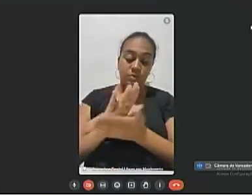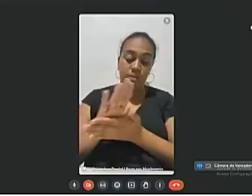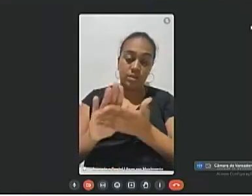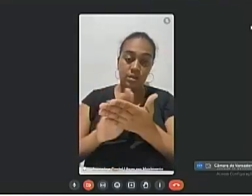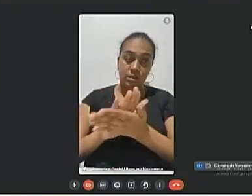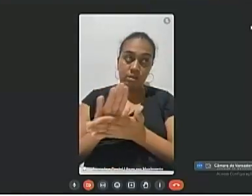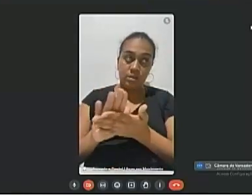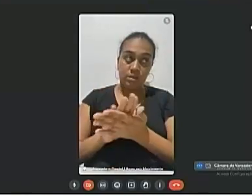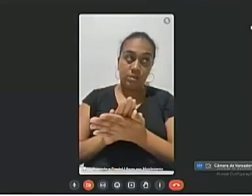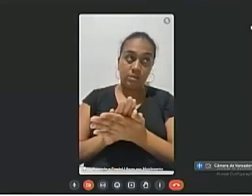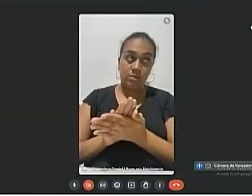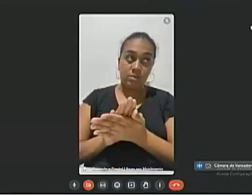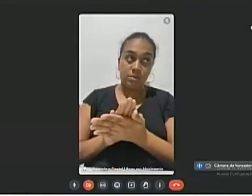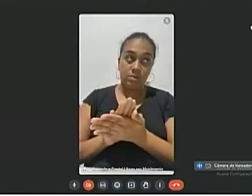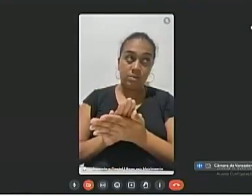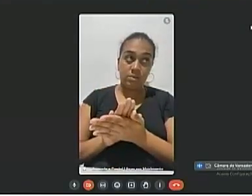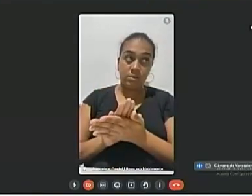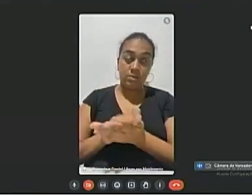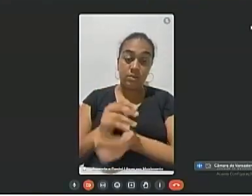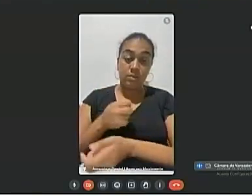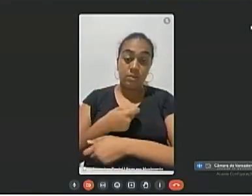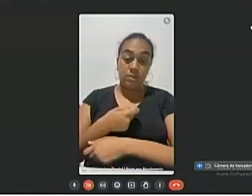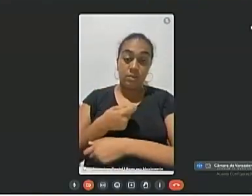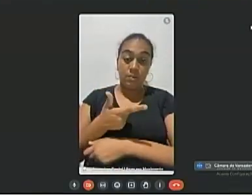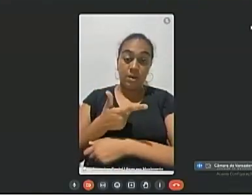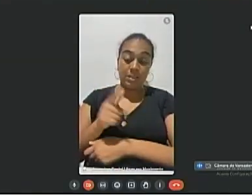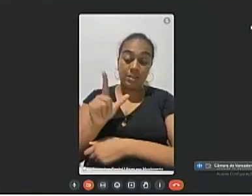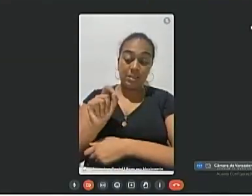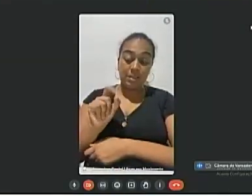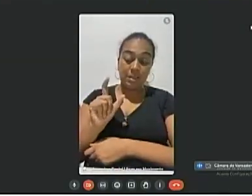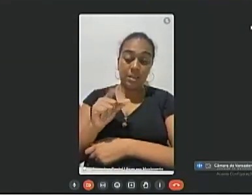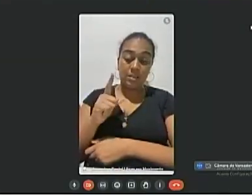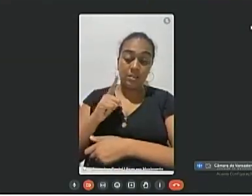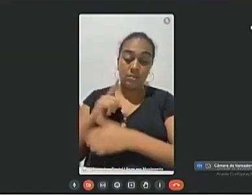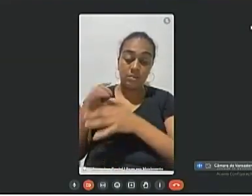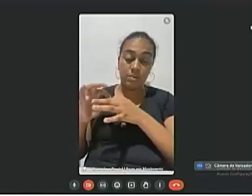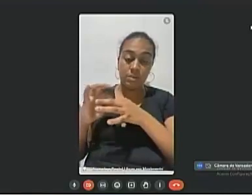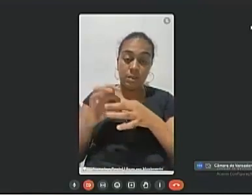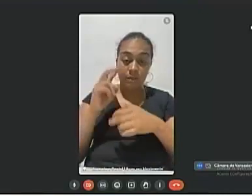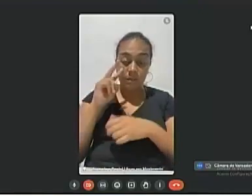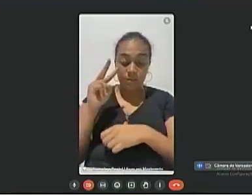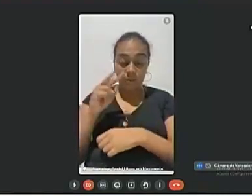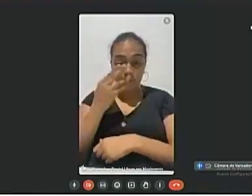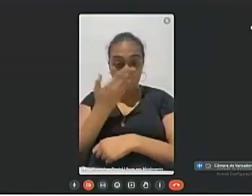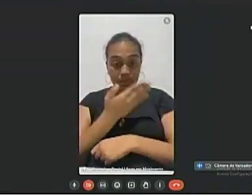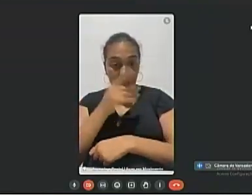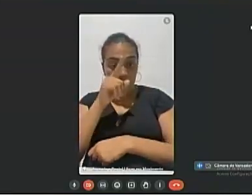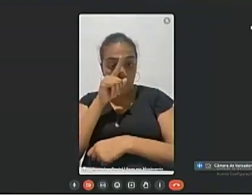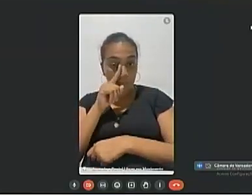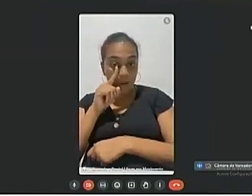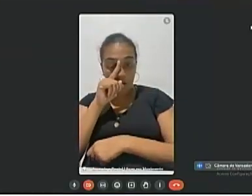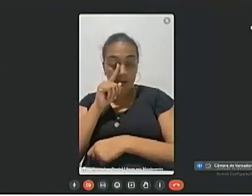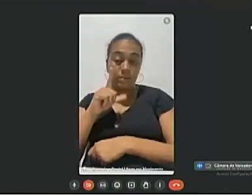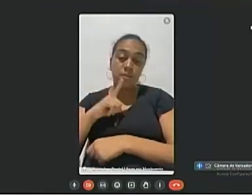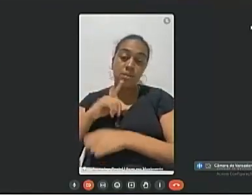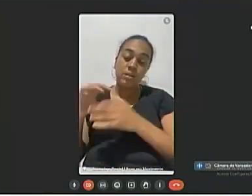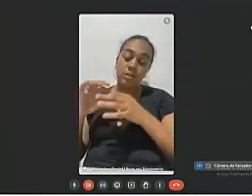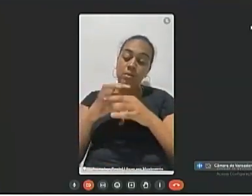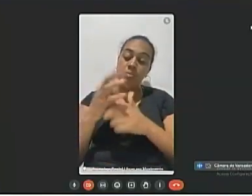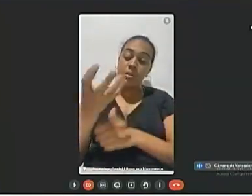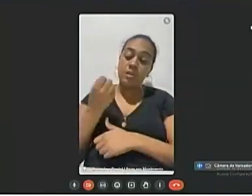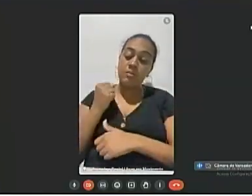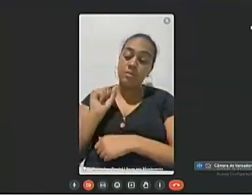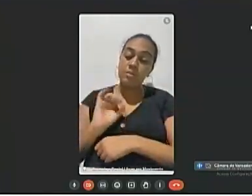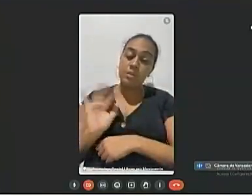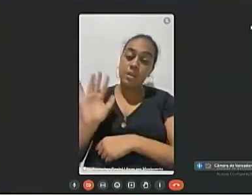umas quase 10 alternativas que estão pintadas em amarelo aqui nessa tabela, que tem relação benefício-custo maior do que